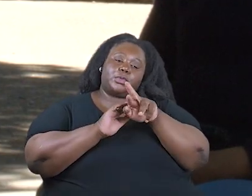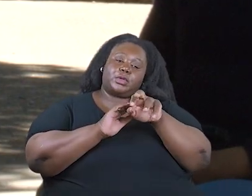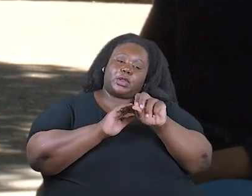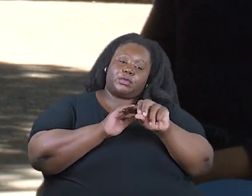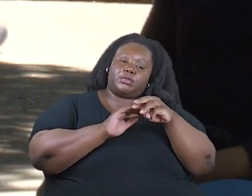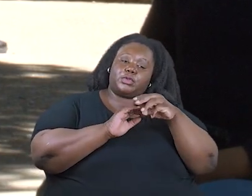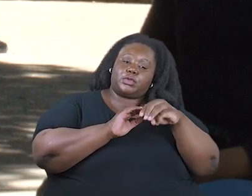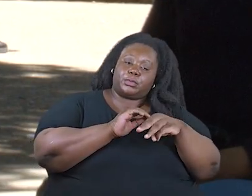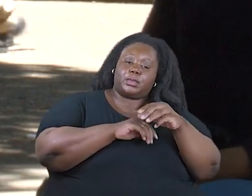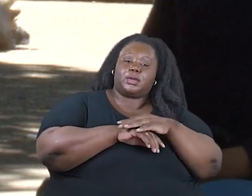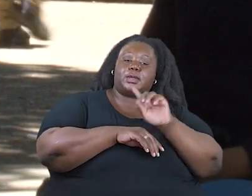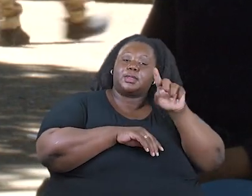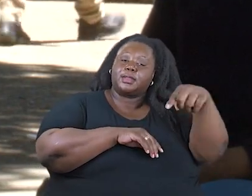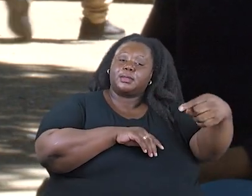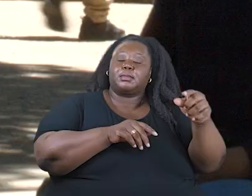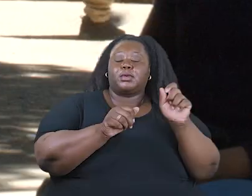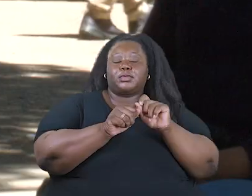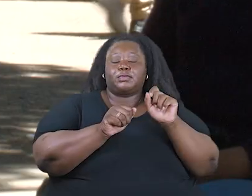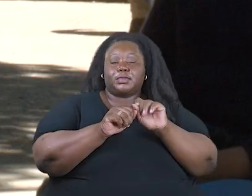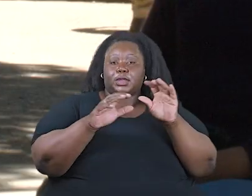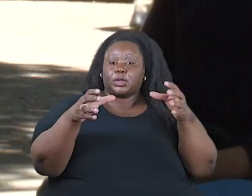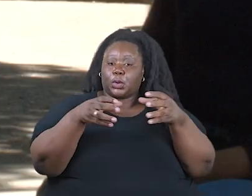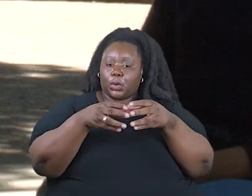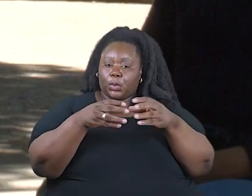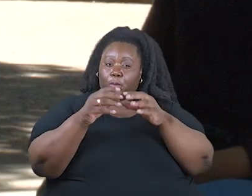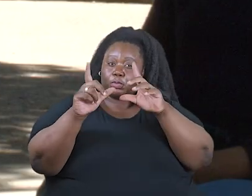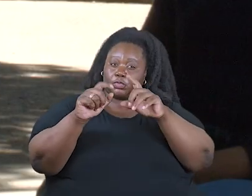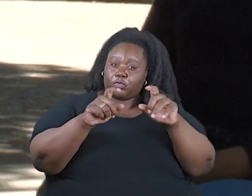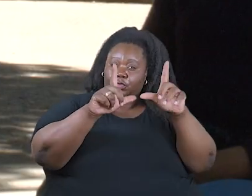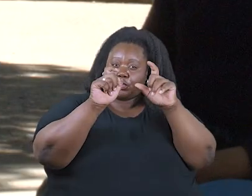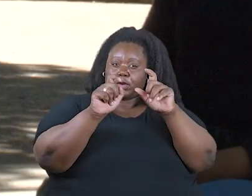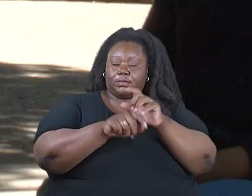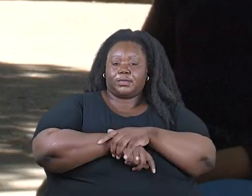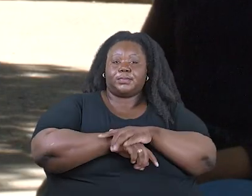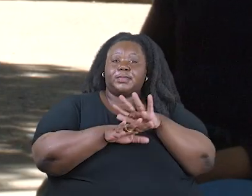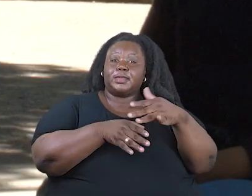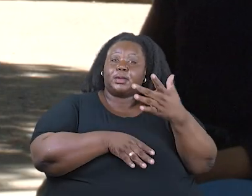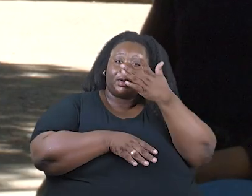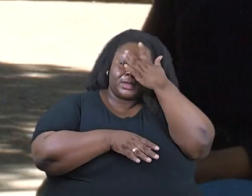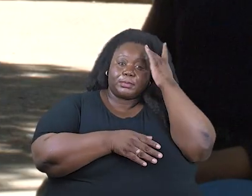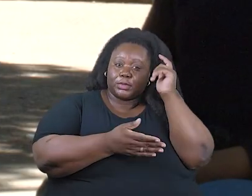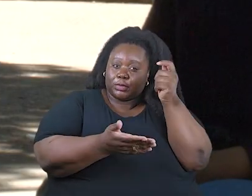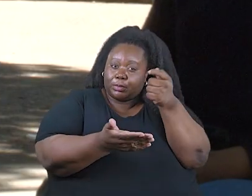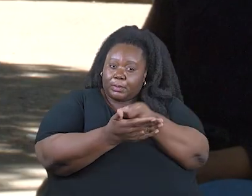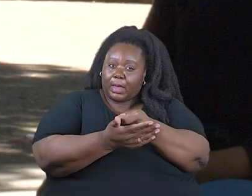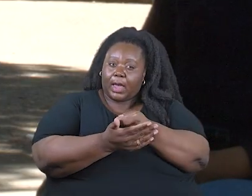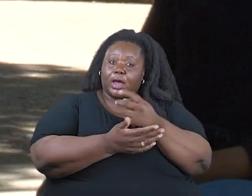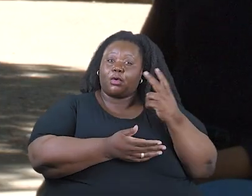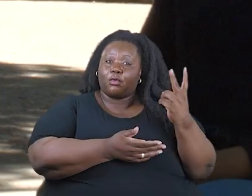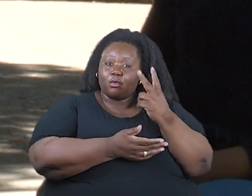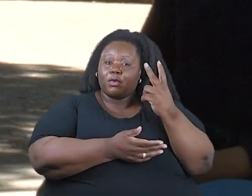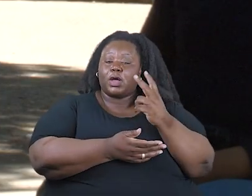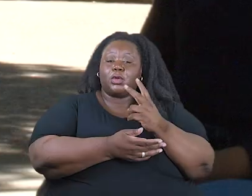MAN. E depois fizeram um clube de colecionadores de fotografia. Então as pessoas pagam um valor